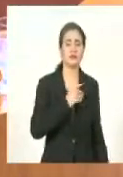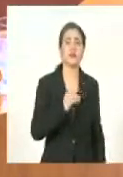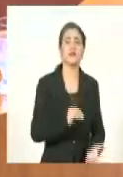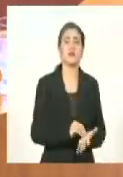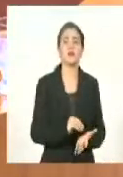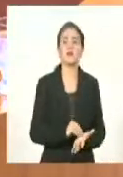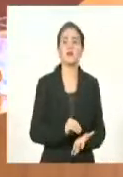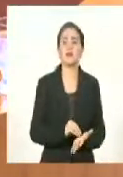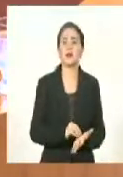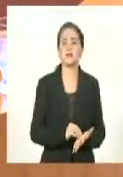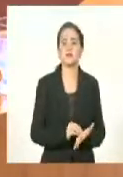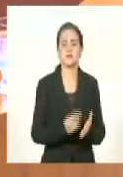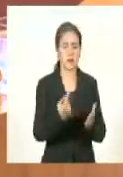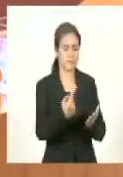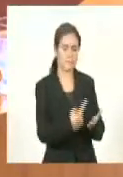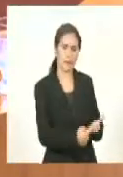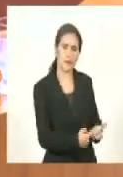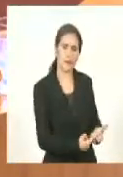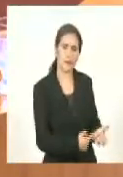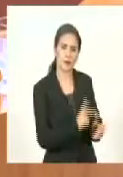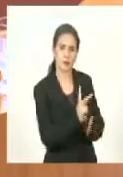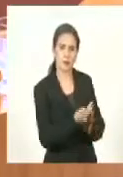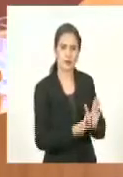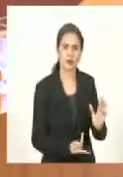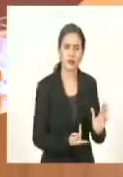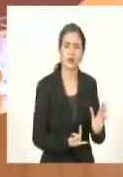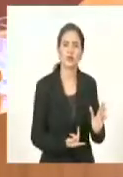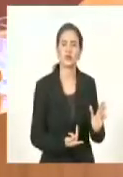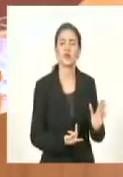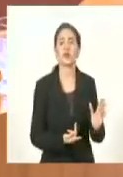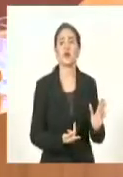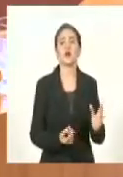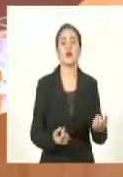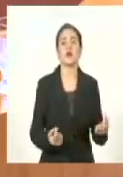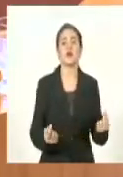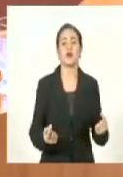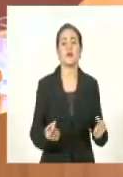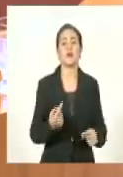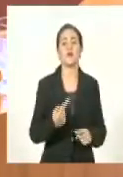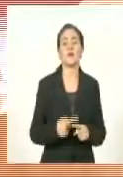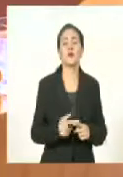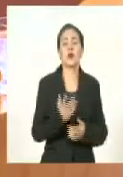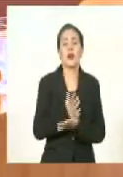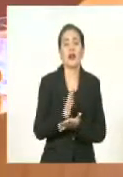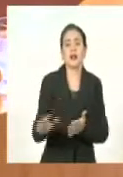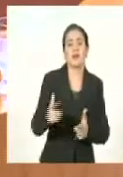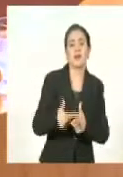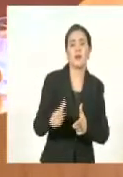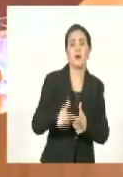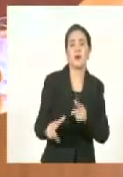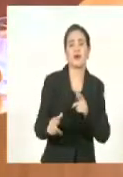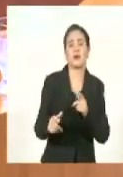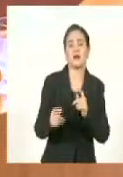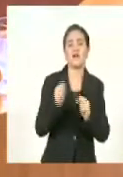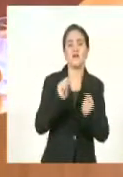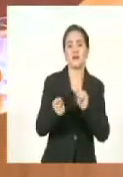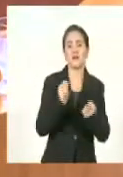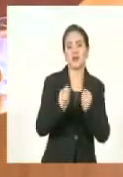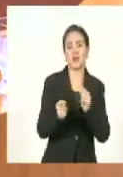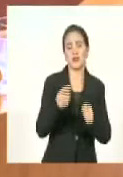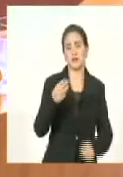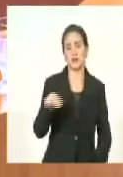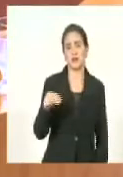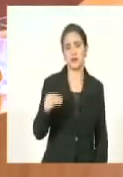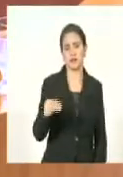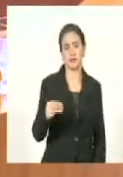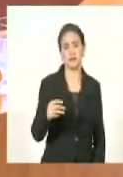para combater ou diminuir os impactos da crise econômica que vive o Maranhão. Apenas em janeiro e fevereiro, segundo o